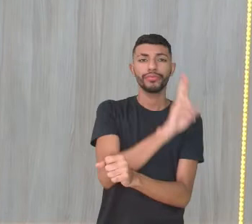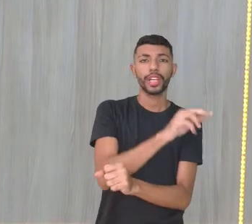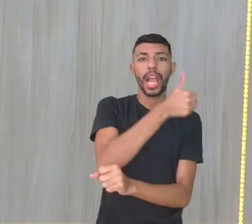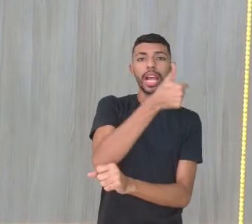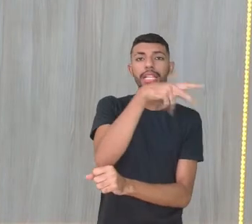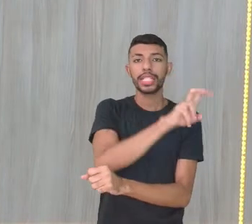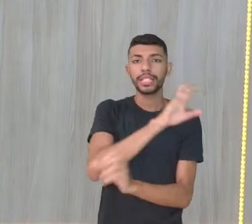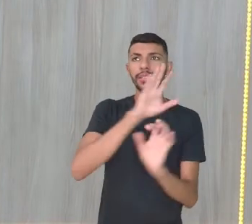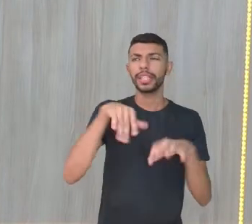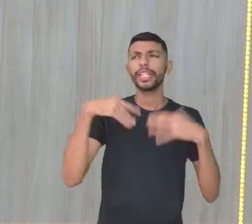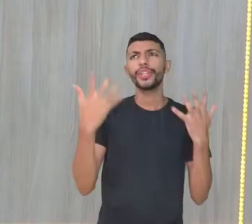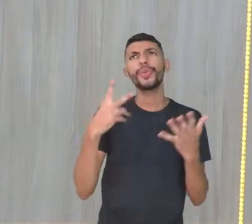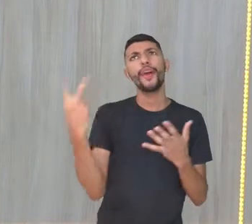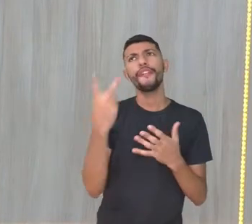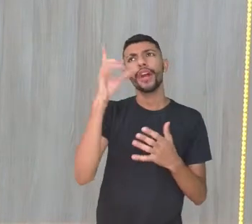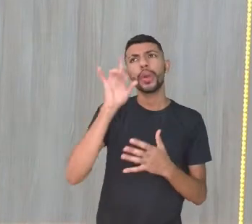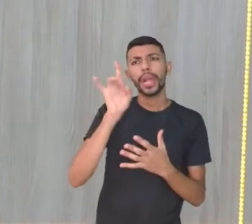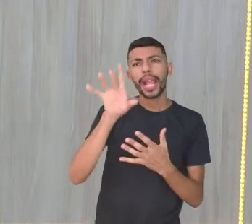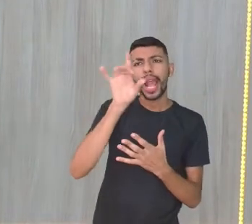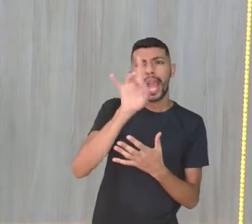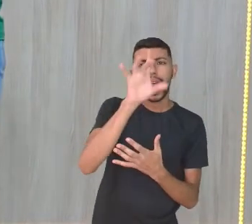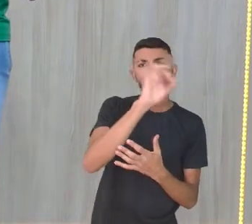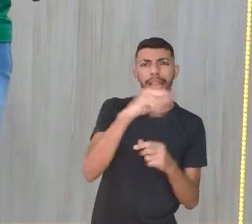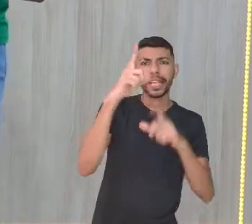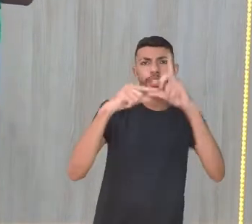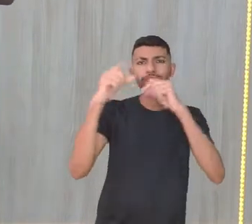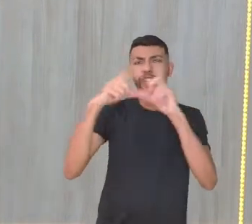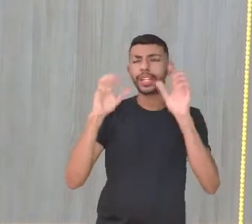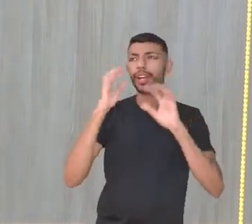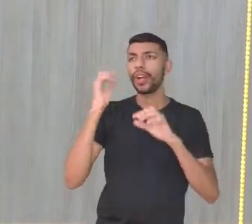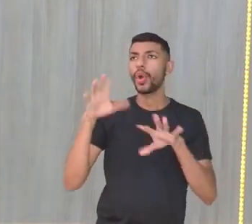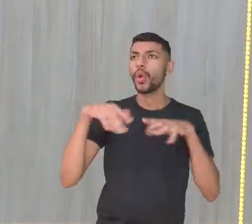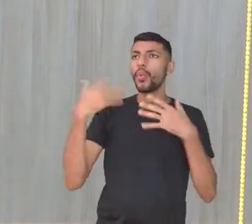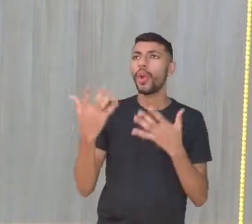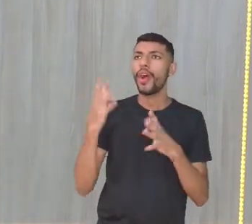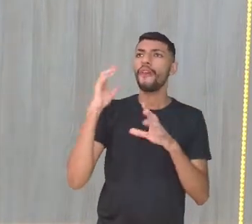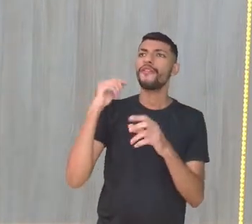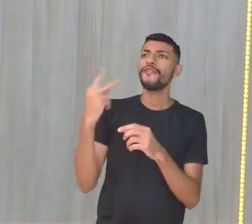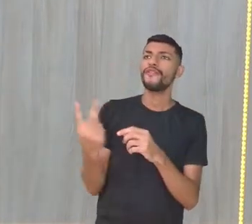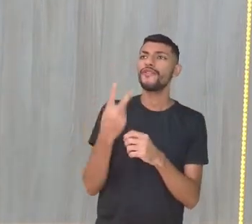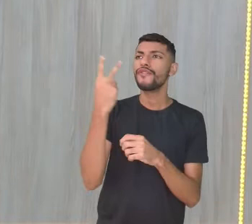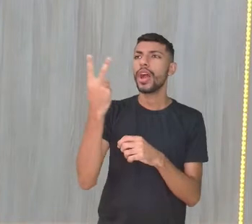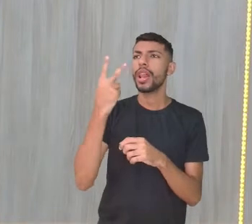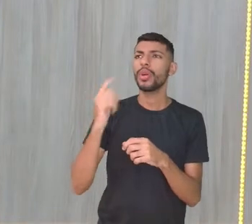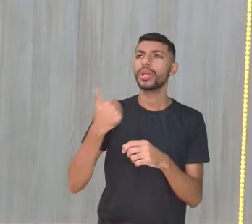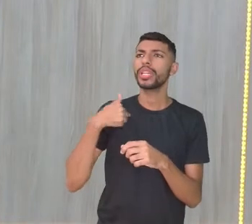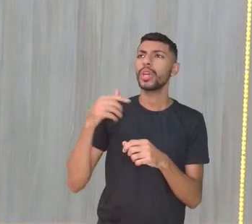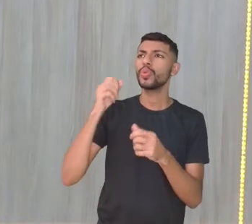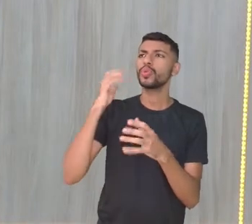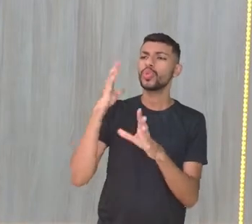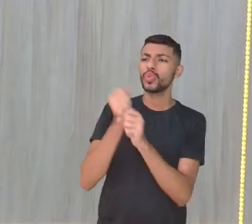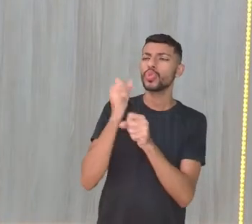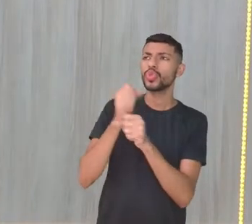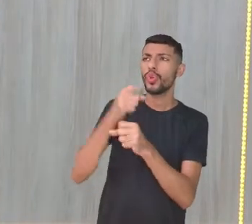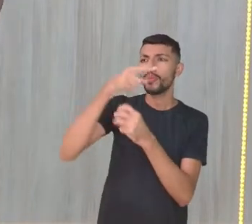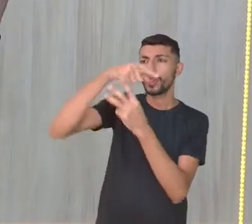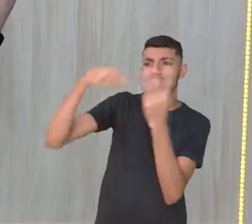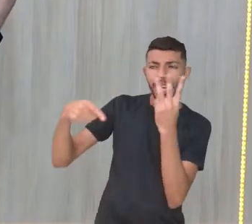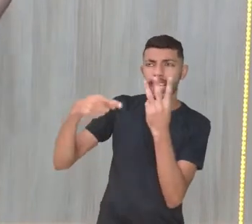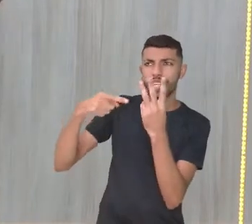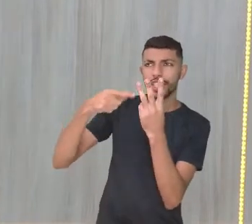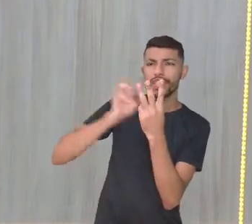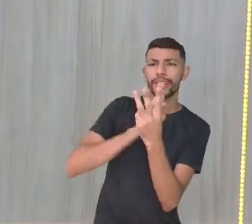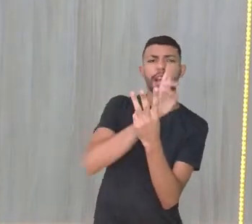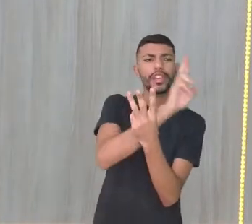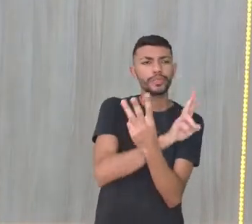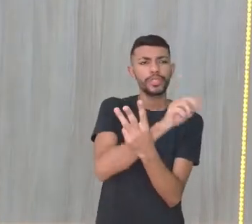valor de cada estrela? Qual é o valor que eu somo por ele mesmo 3 vezes, que dá igual a 15? Isso